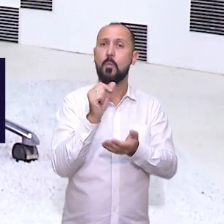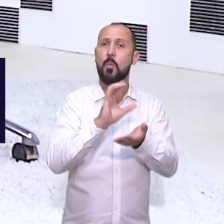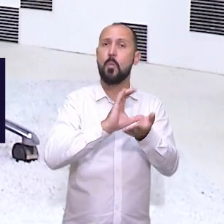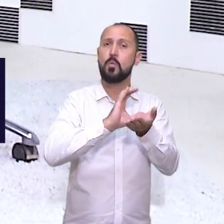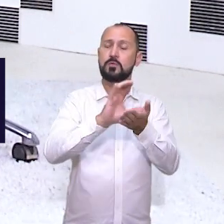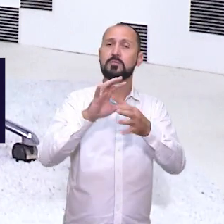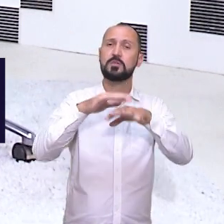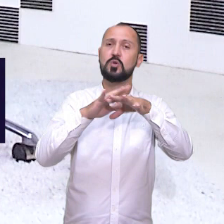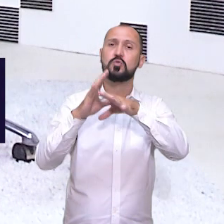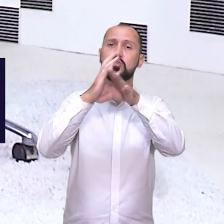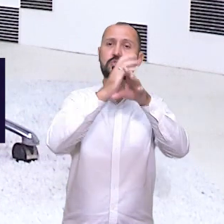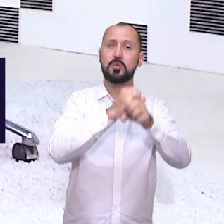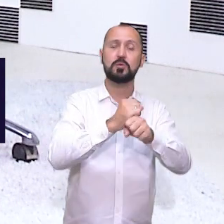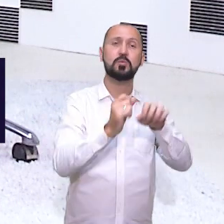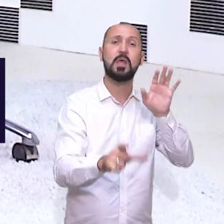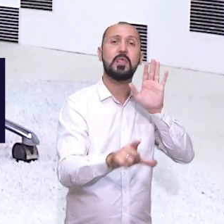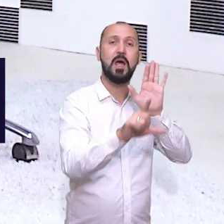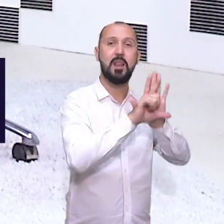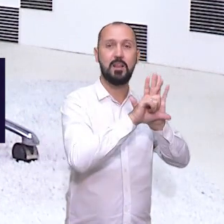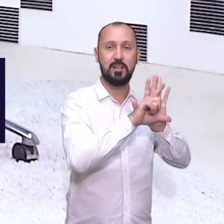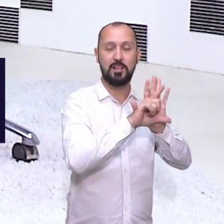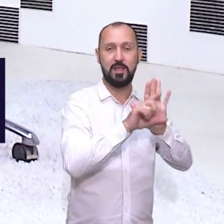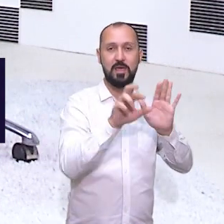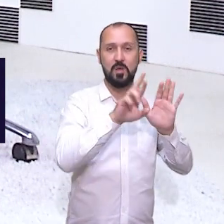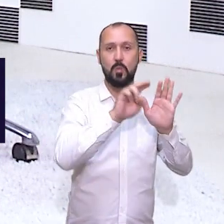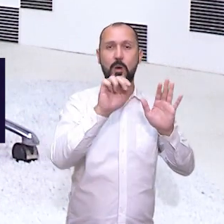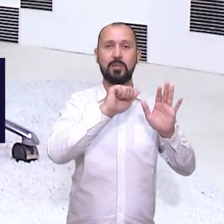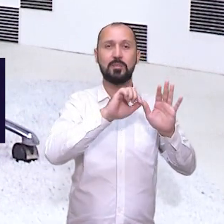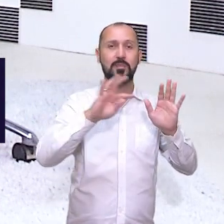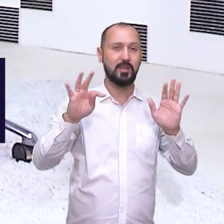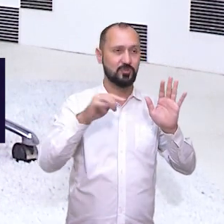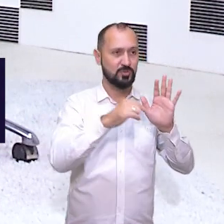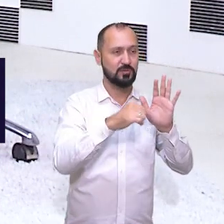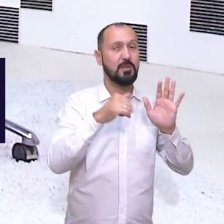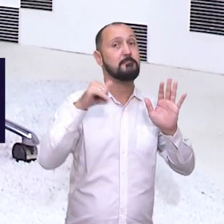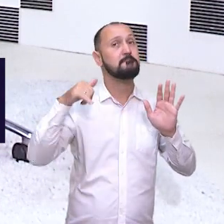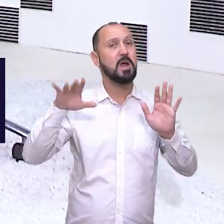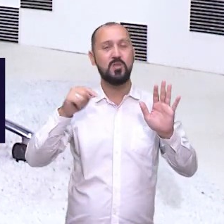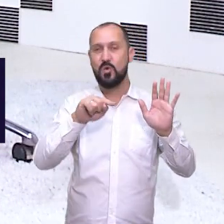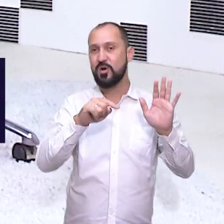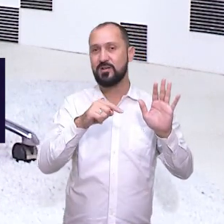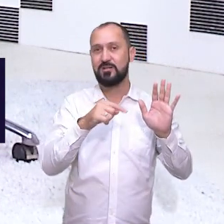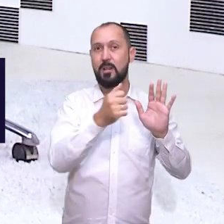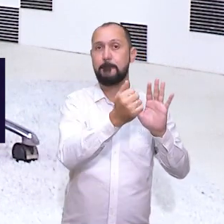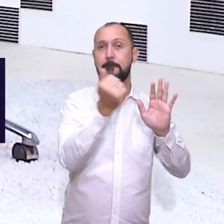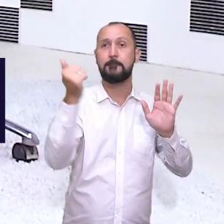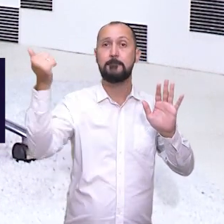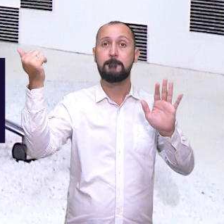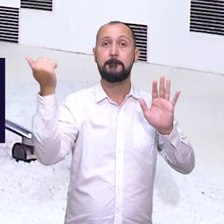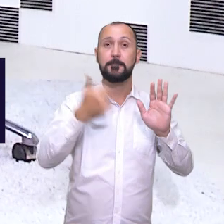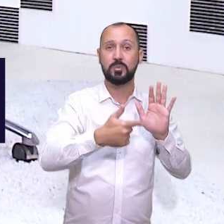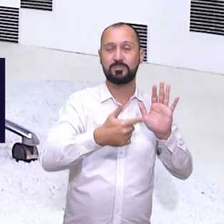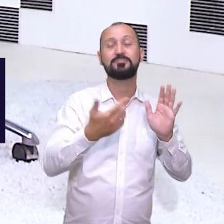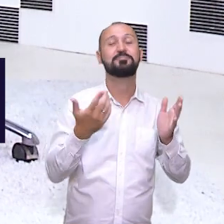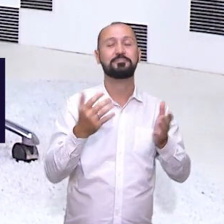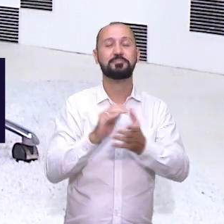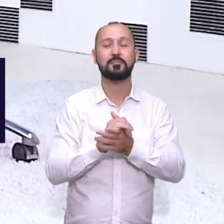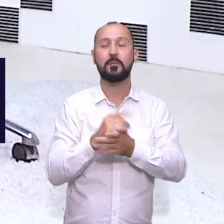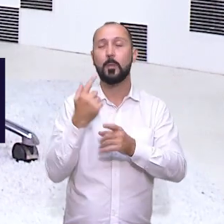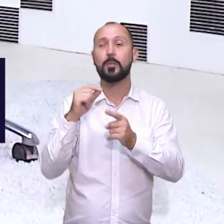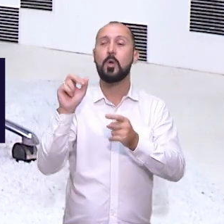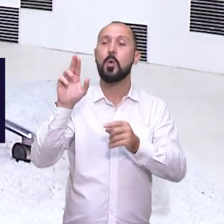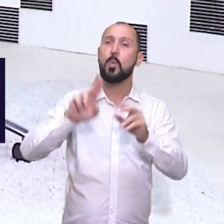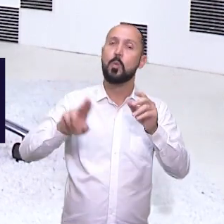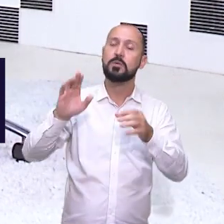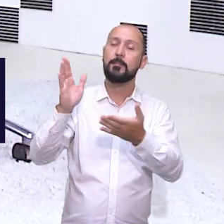é infinitamente maior, se você somar tudo, do que o recurso da Lei Rouanet. É infinitamente maior o que os municípios e os